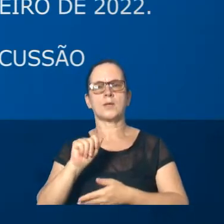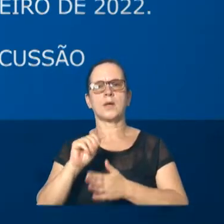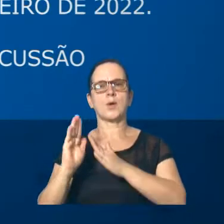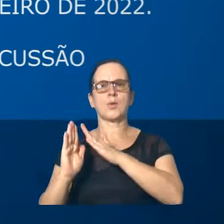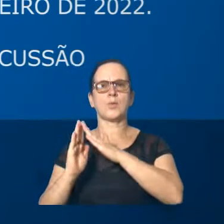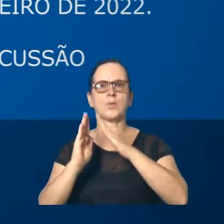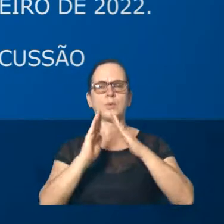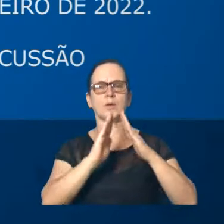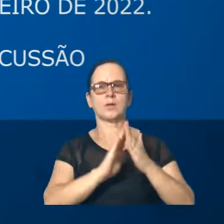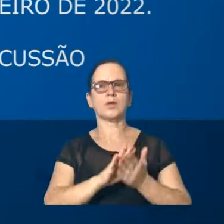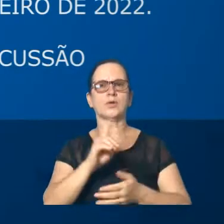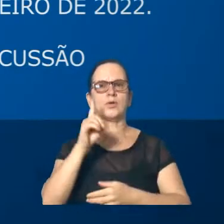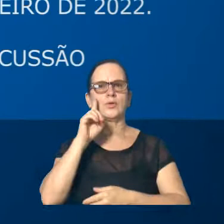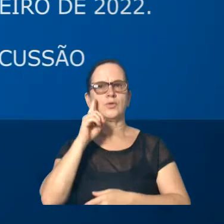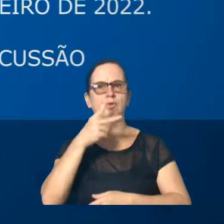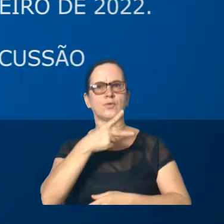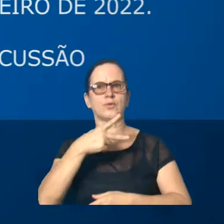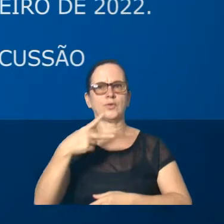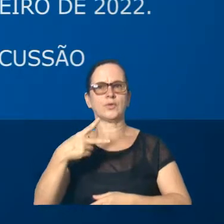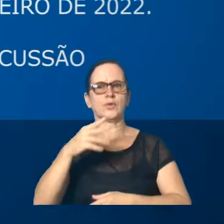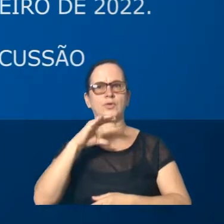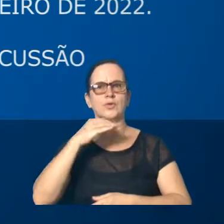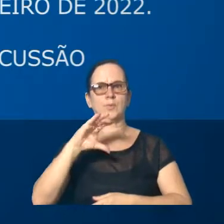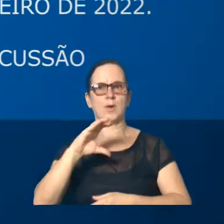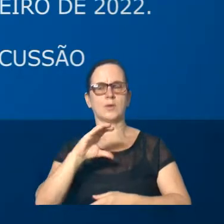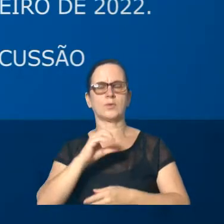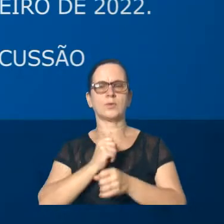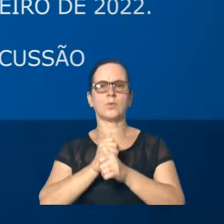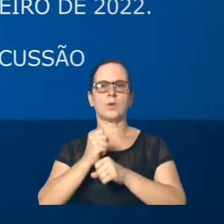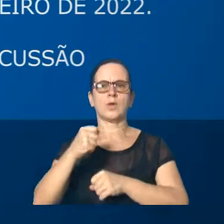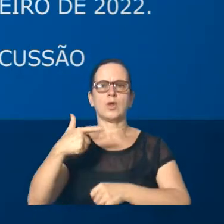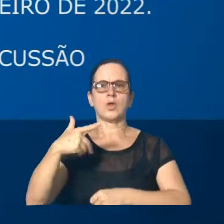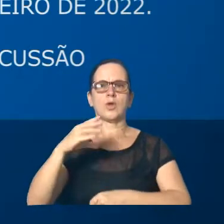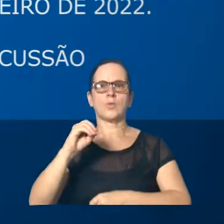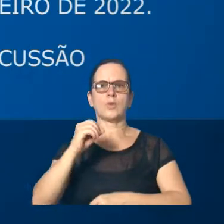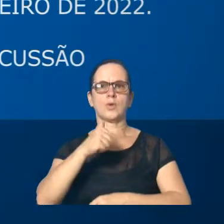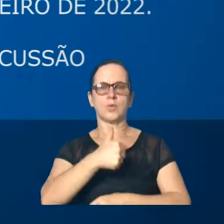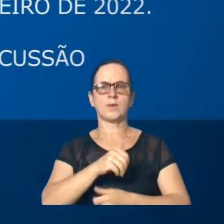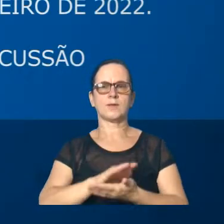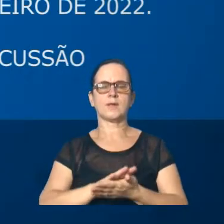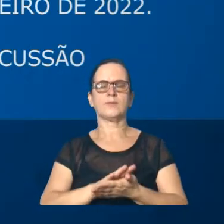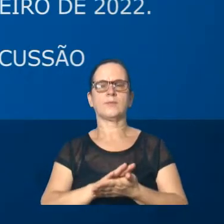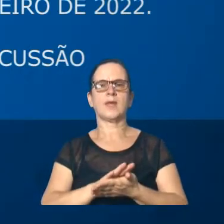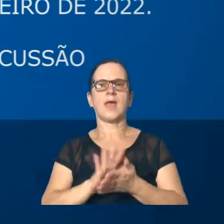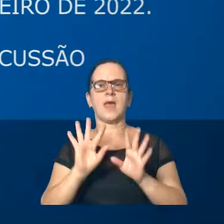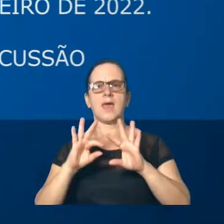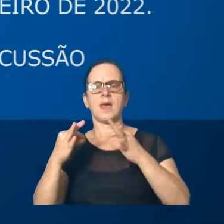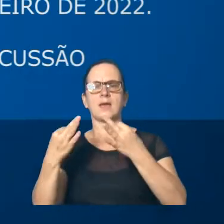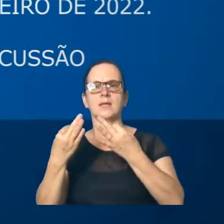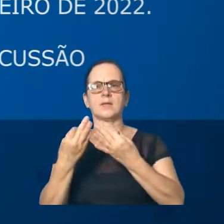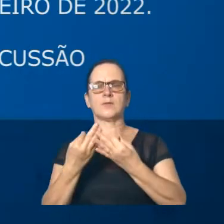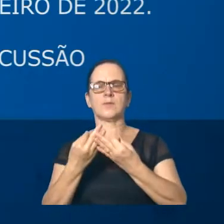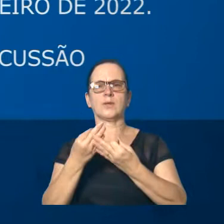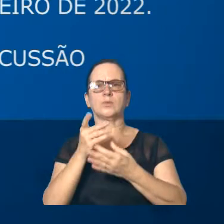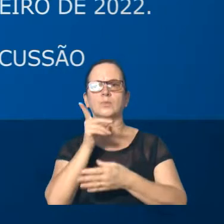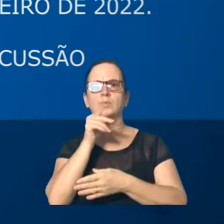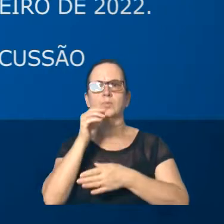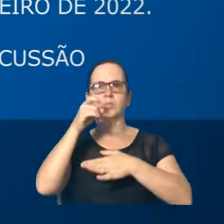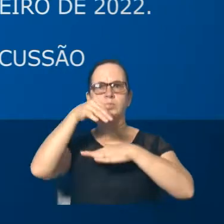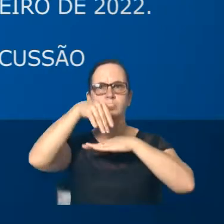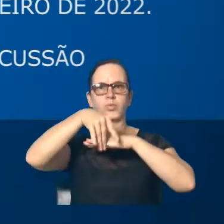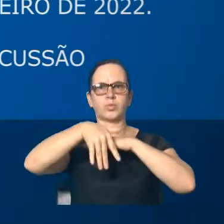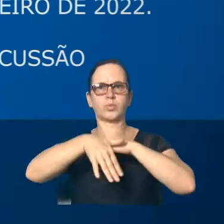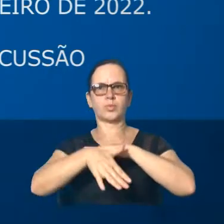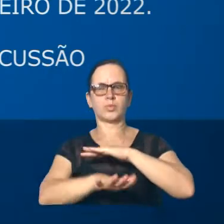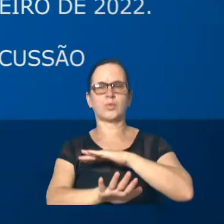3.442, de 22 de março de 2011, às famílias atingidas pelo escorregamento ou deslizamentos havidos